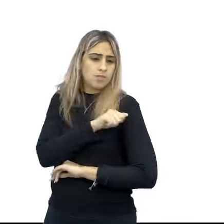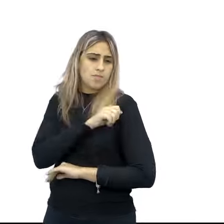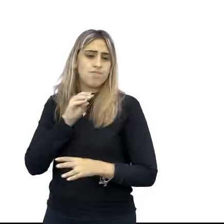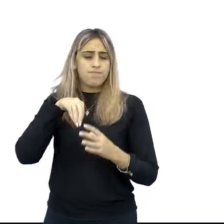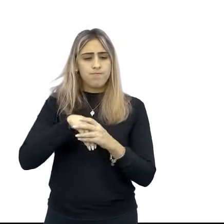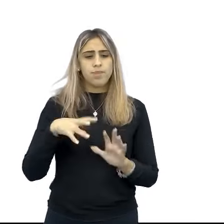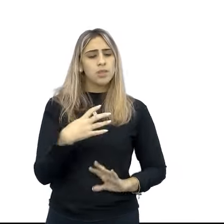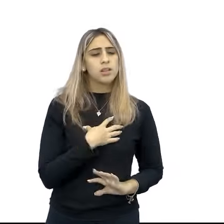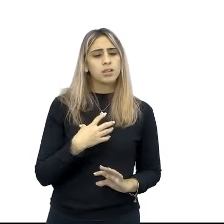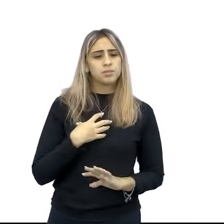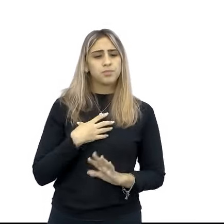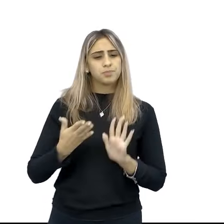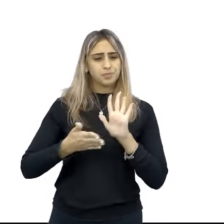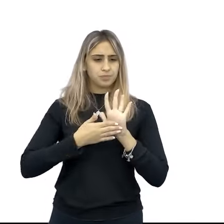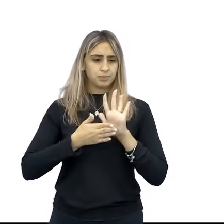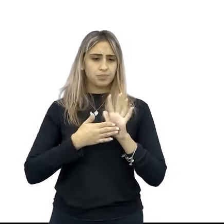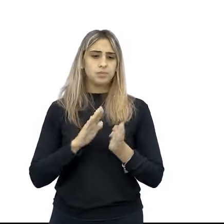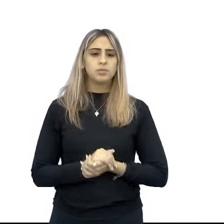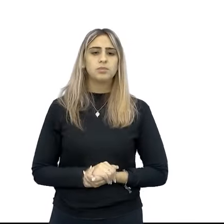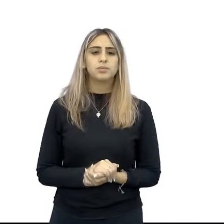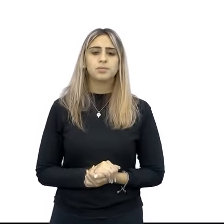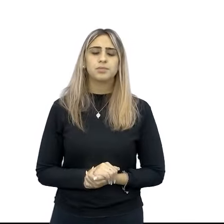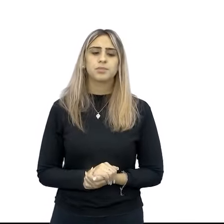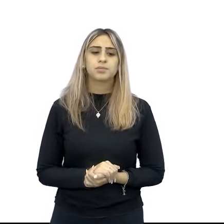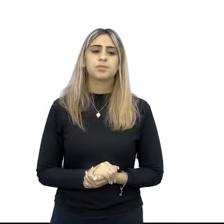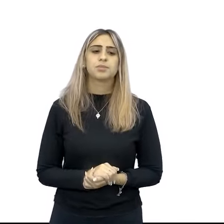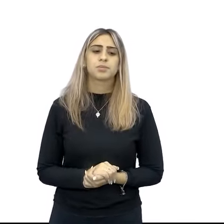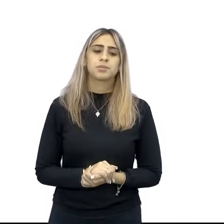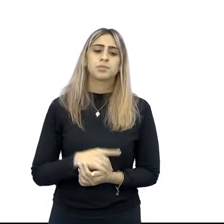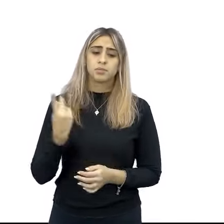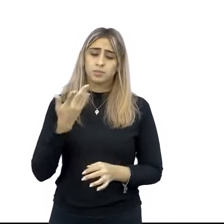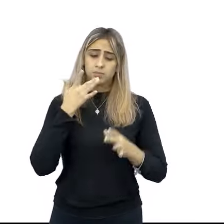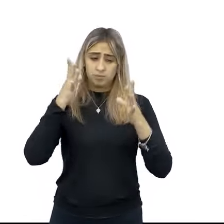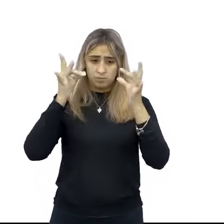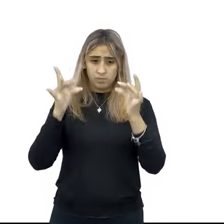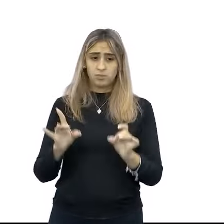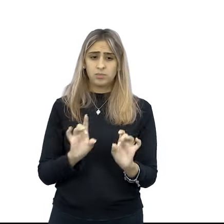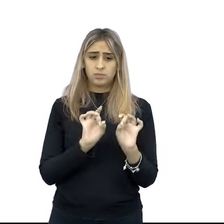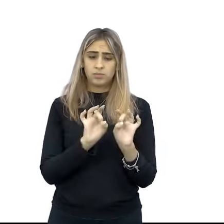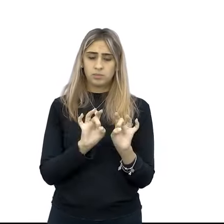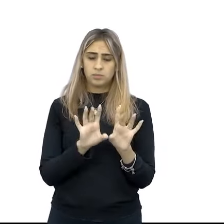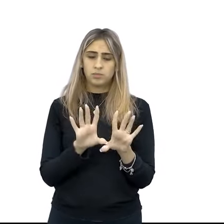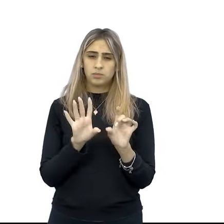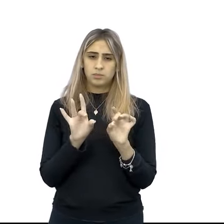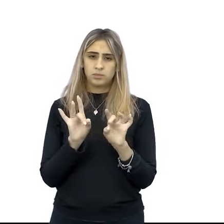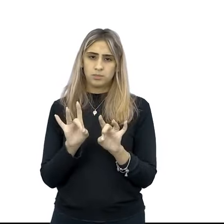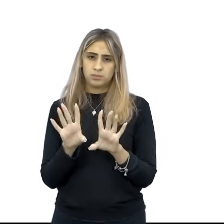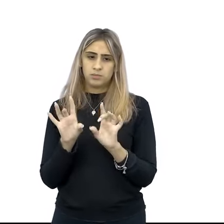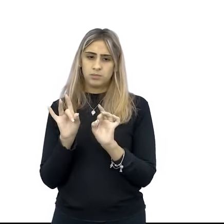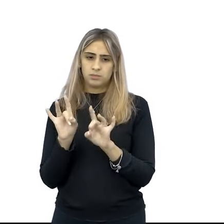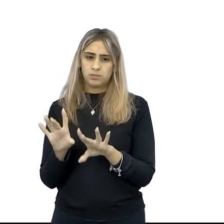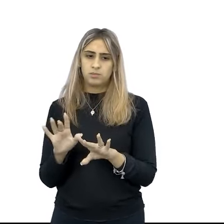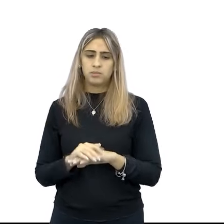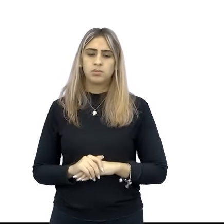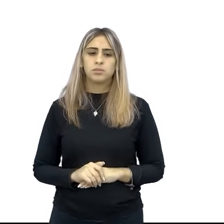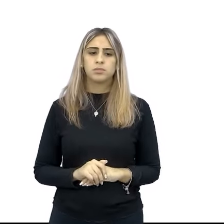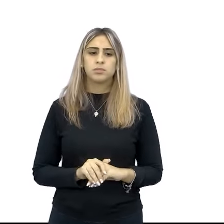nas situações propostas. Bem, nós vamos falar detalhadamente de cada um desses aspectos.